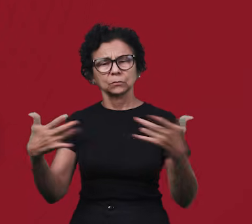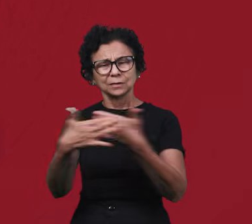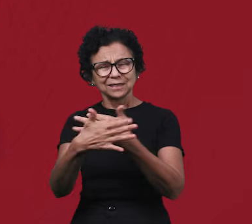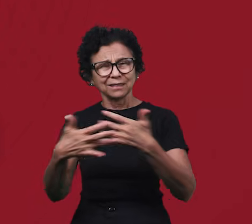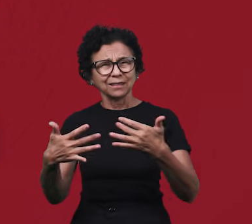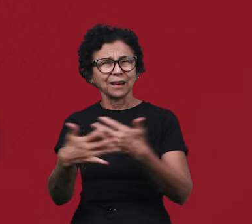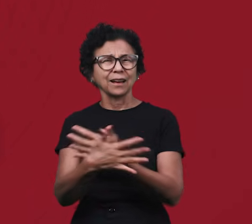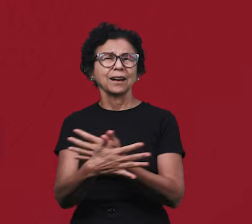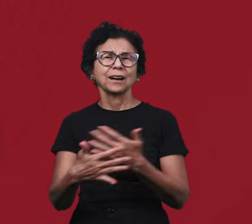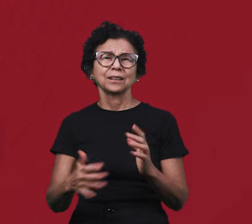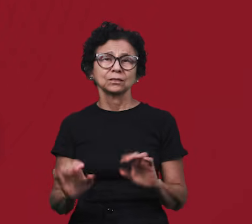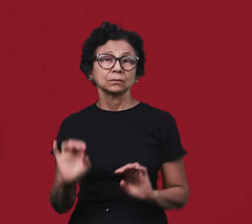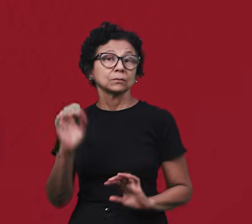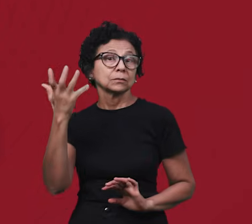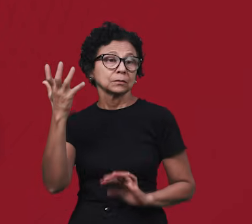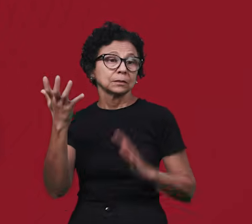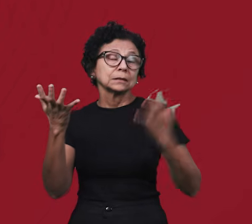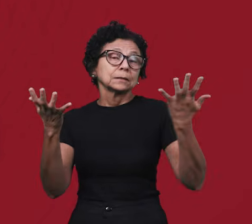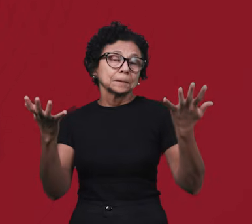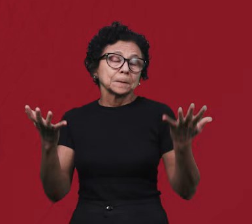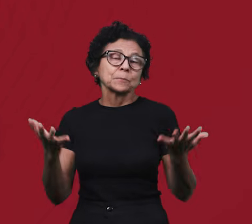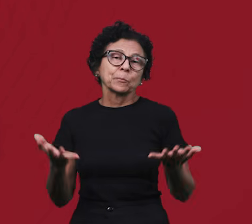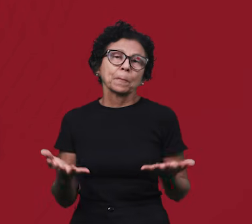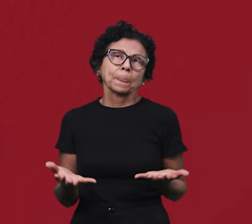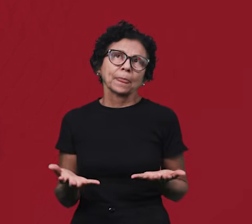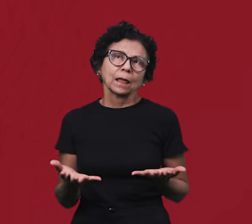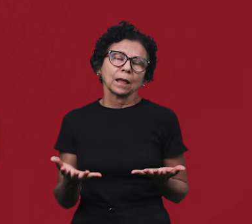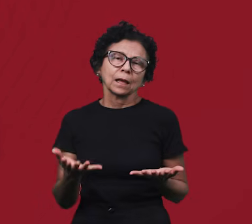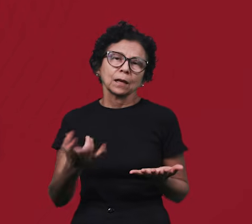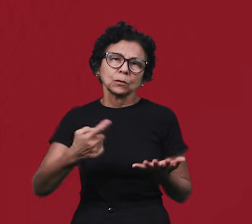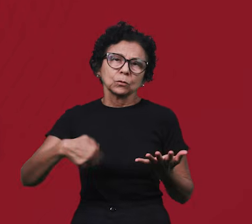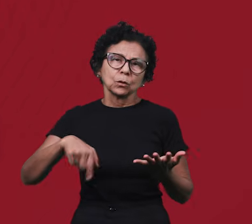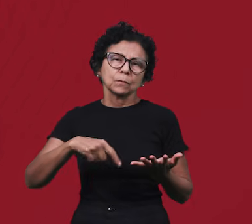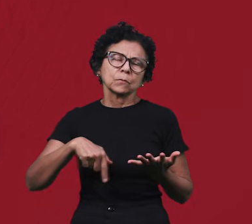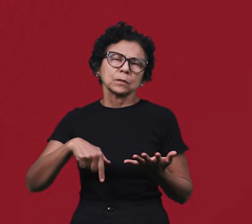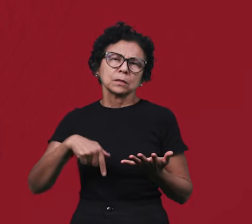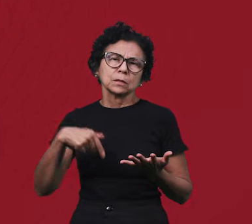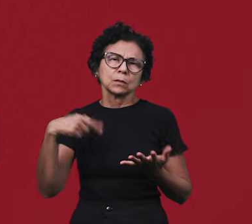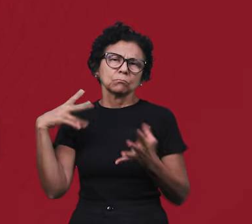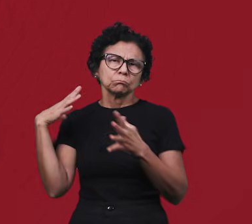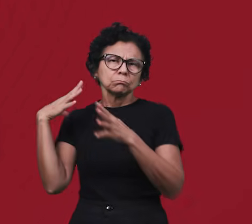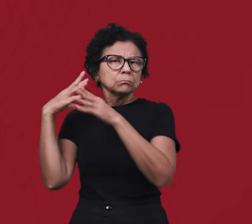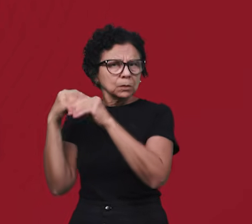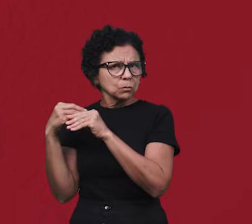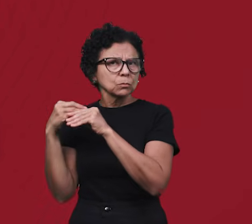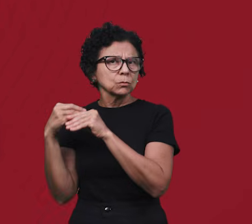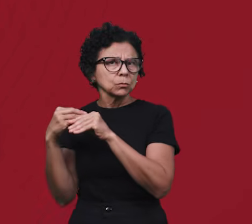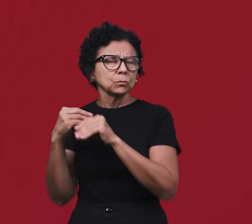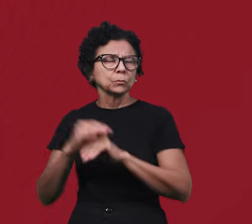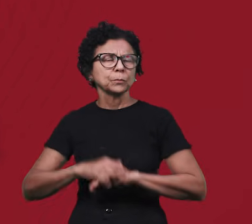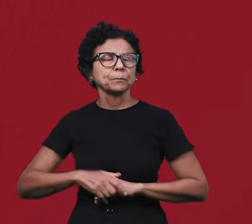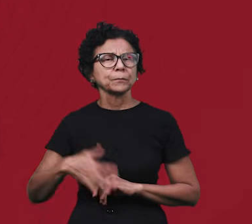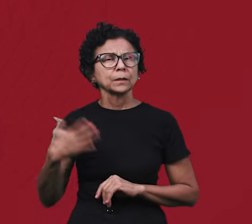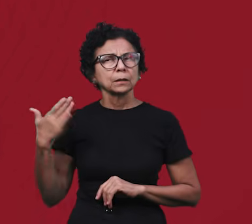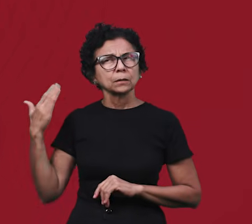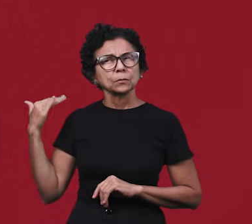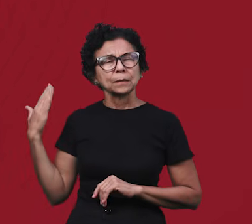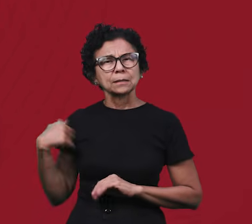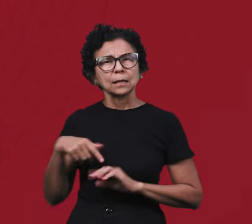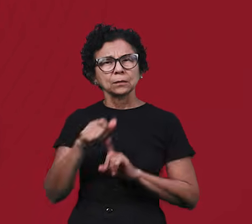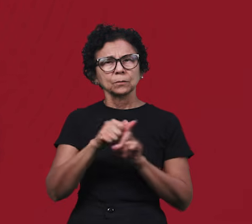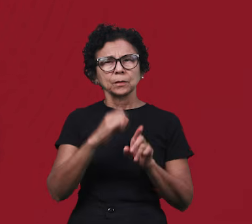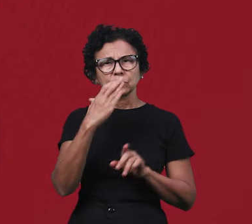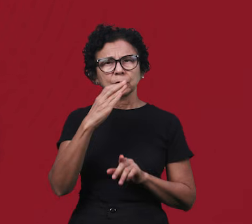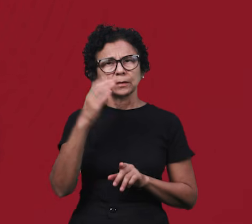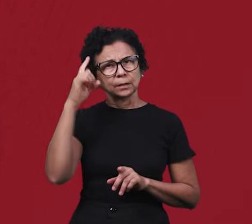está acontecendo. Vamos fazer, como disse, um breve resumo. Desde o início, quando lá no dia 23 de